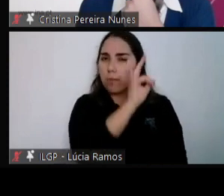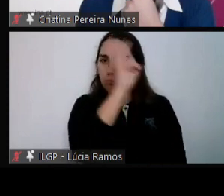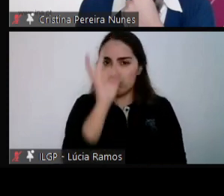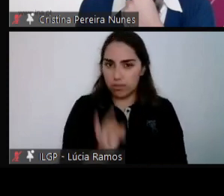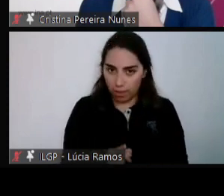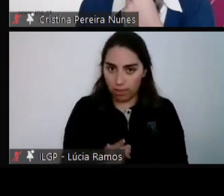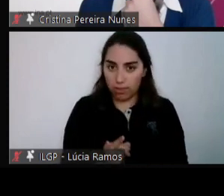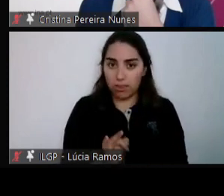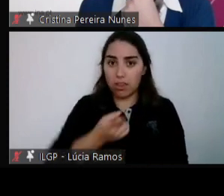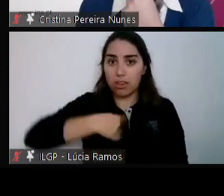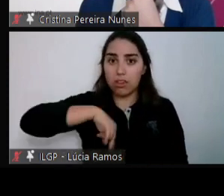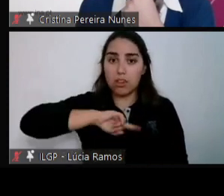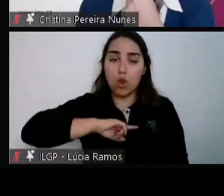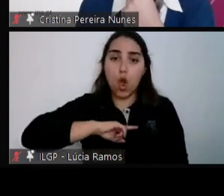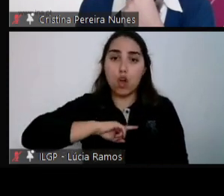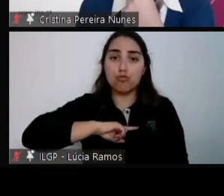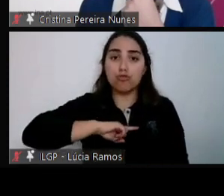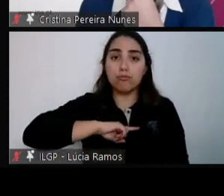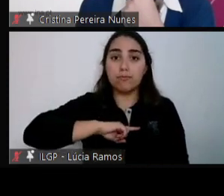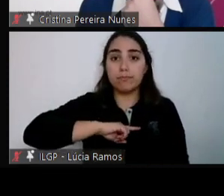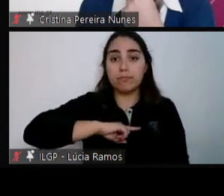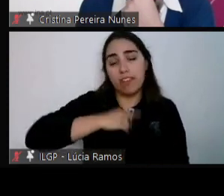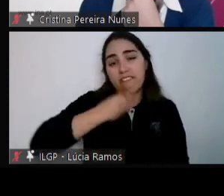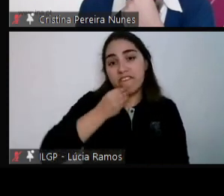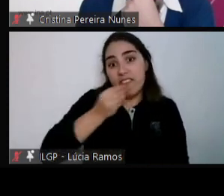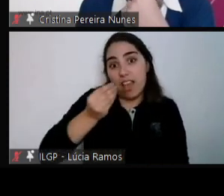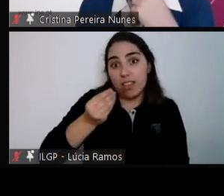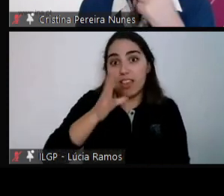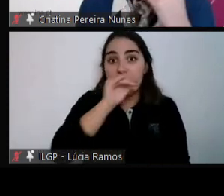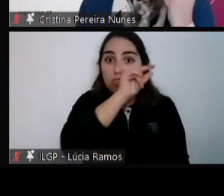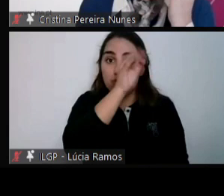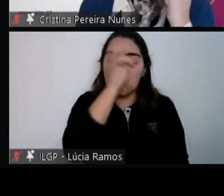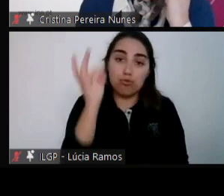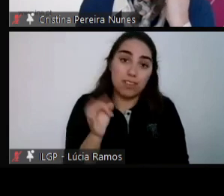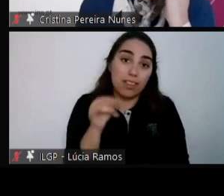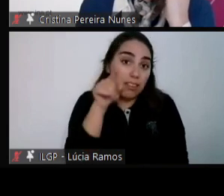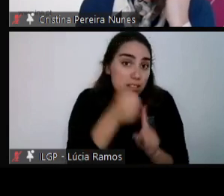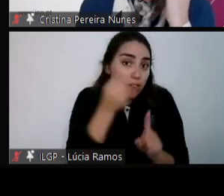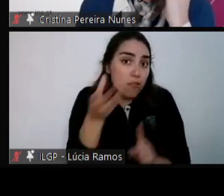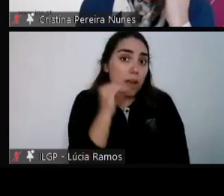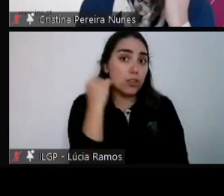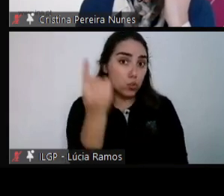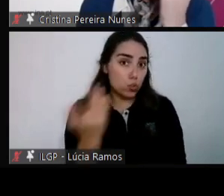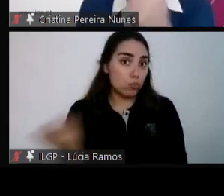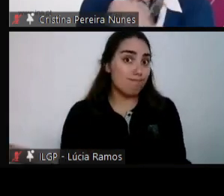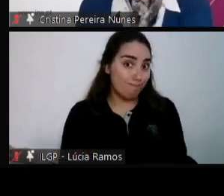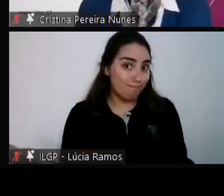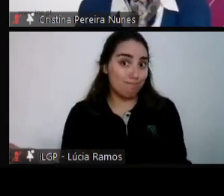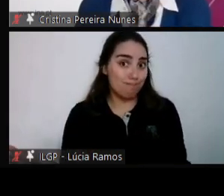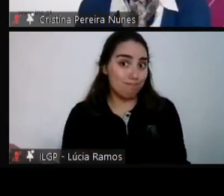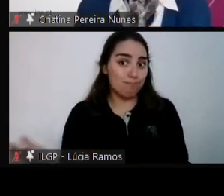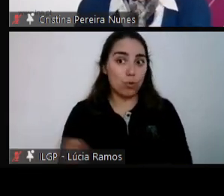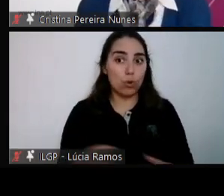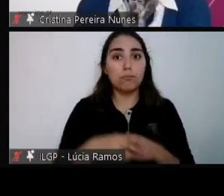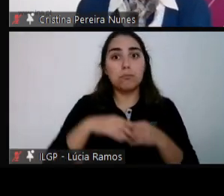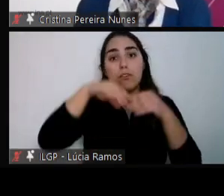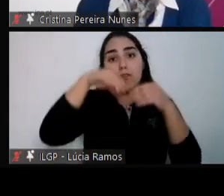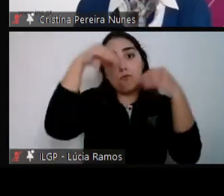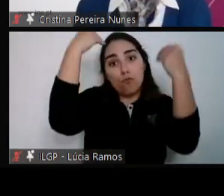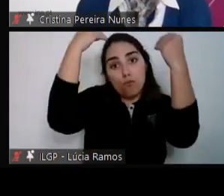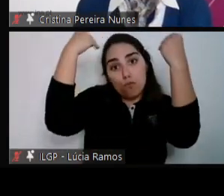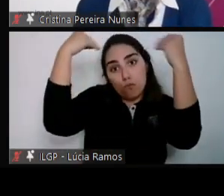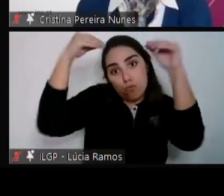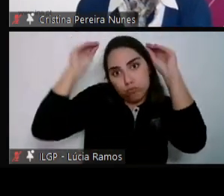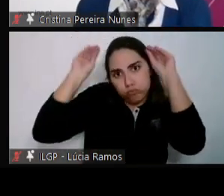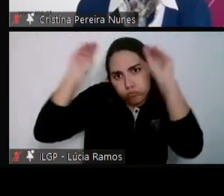pontos percentuais nos próximos anos. Ou seja, isto é mais outro desafio que temos quando formos formar as pessoas em termos de digital skills. E em